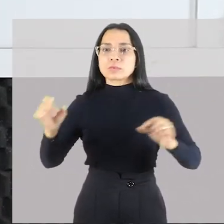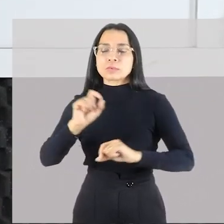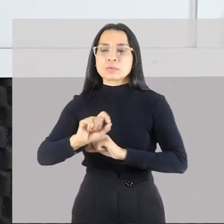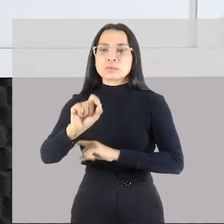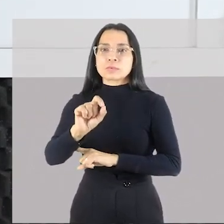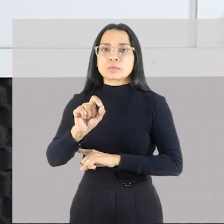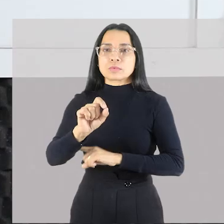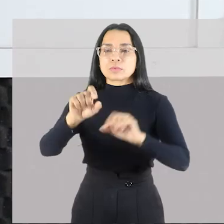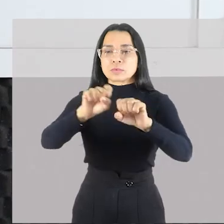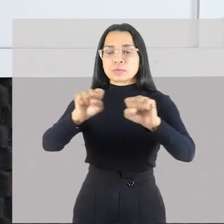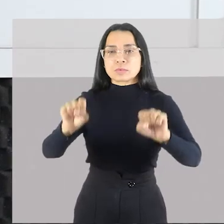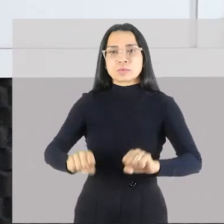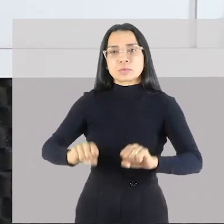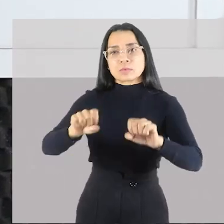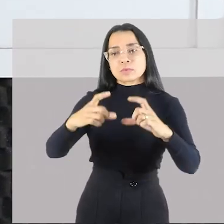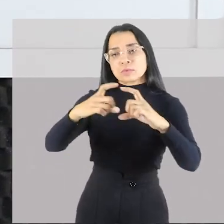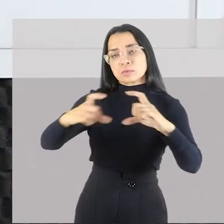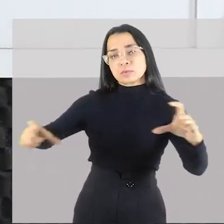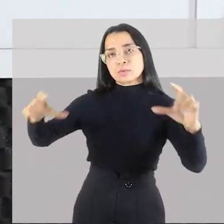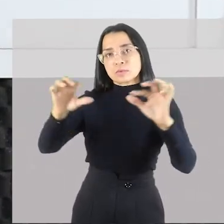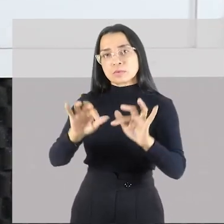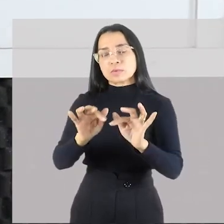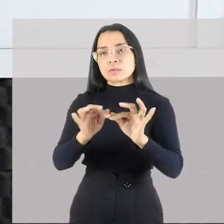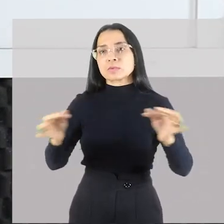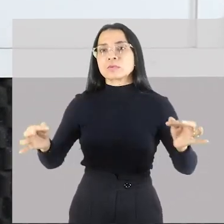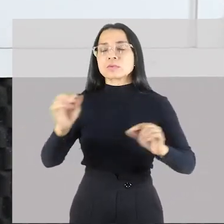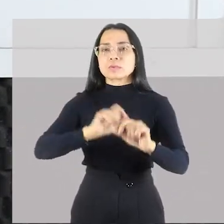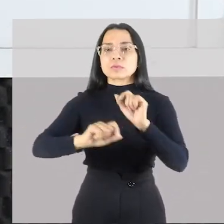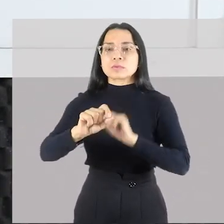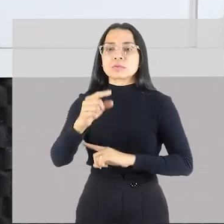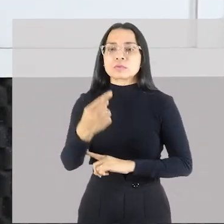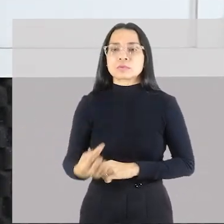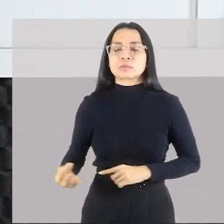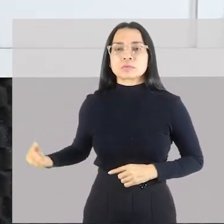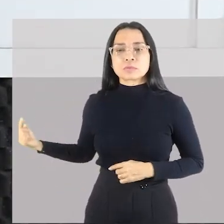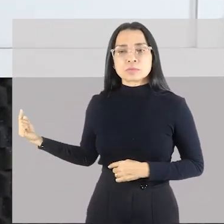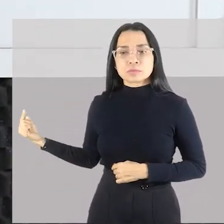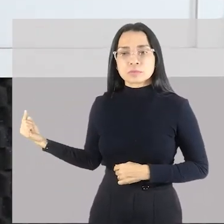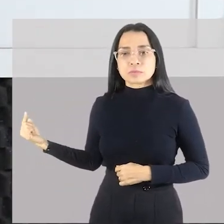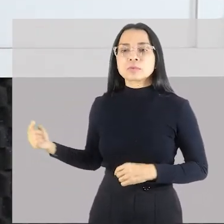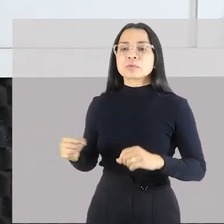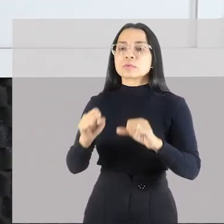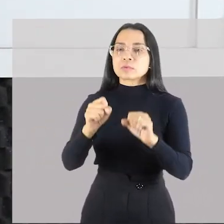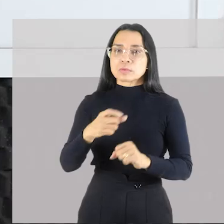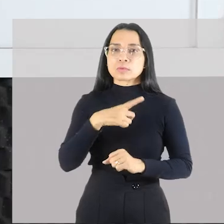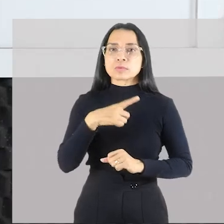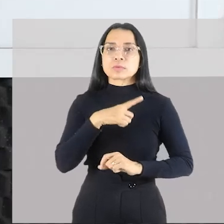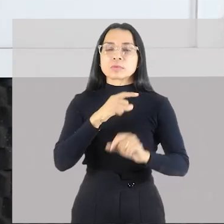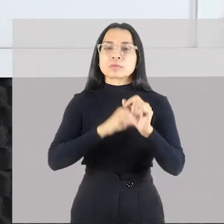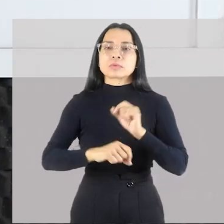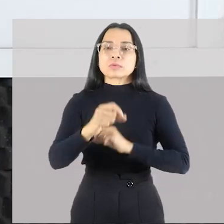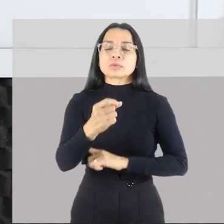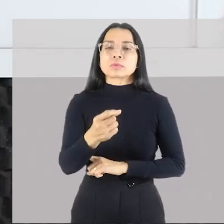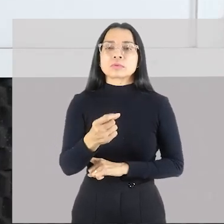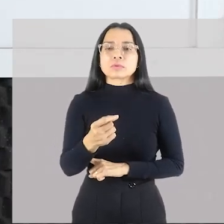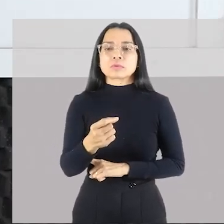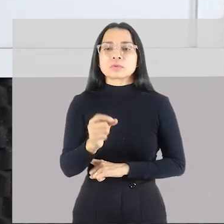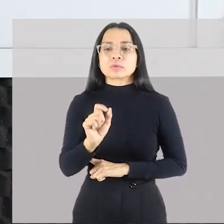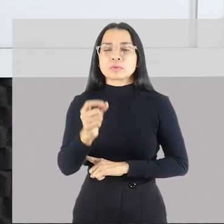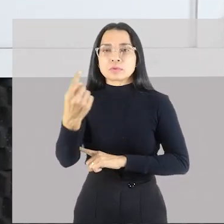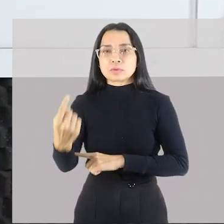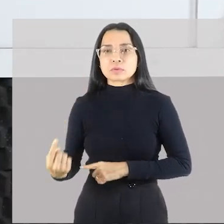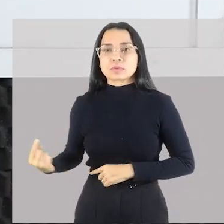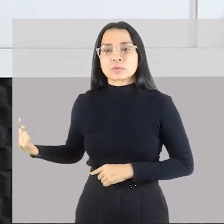linear, é um sistema de equações lineares, certo? Você pode ter uma dessa que tem